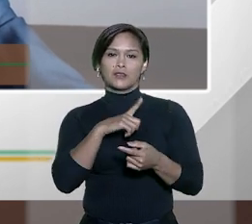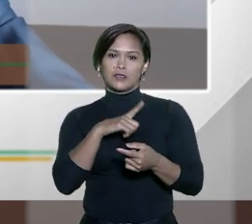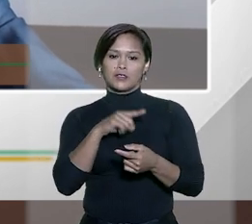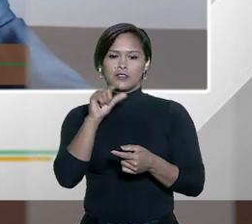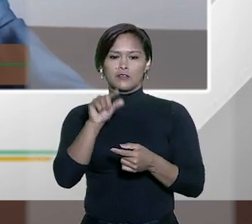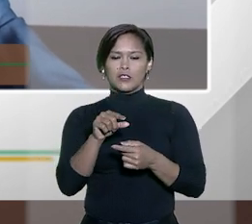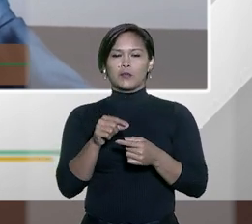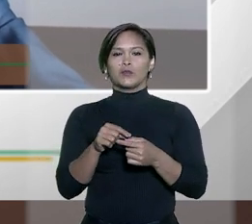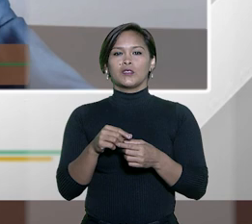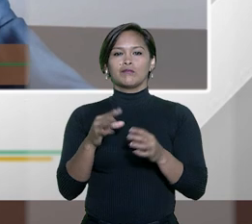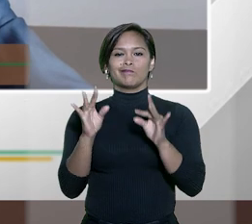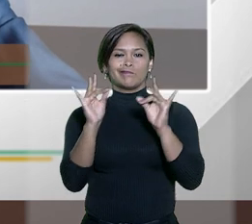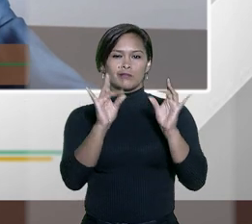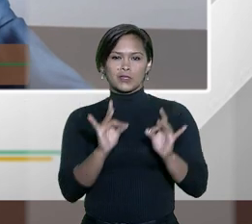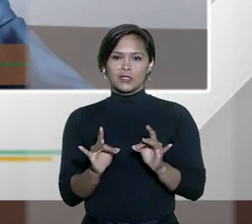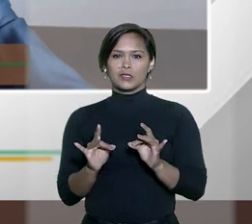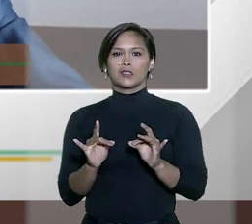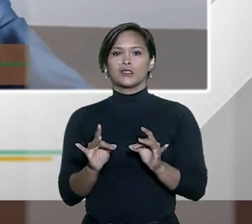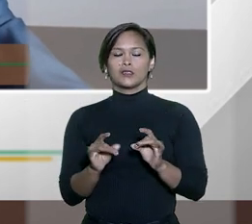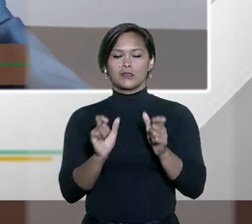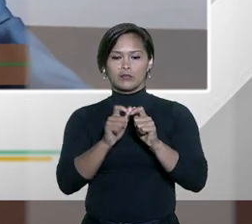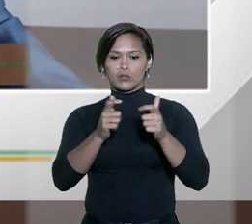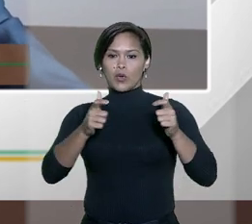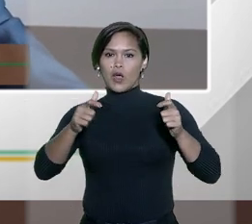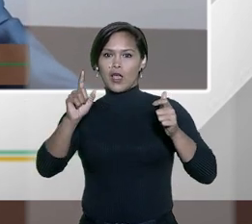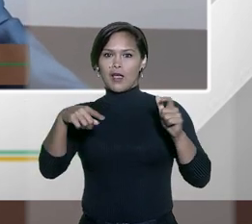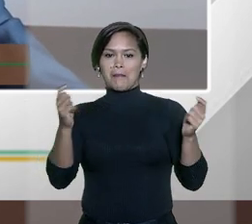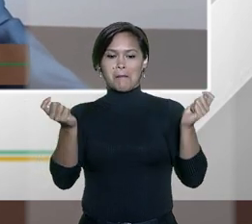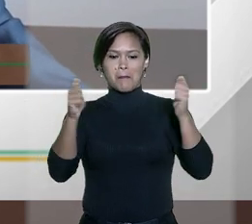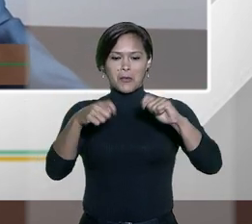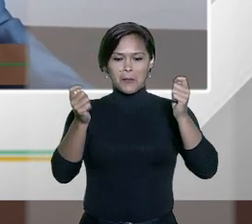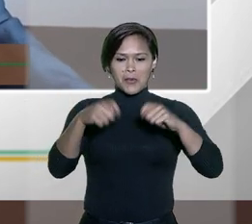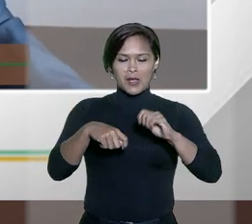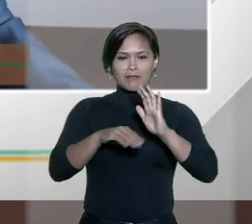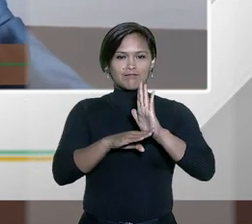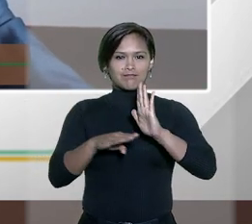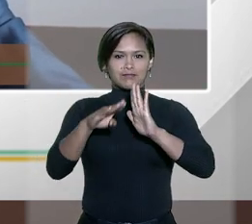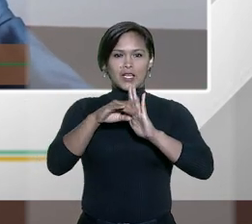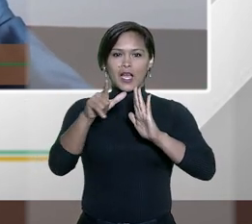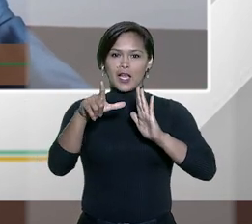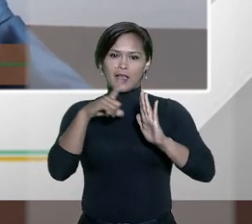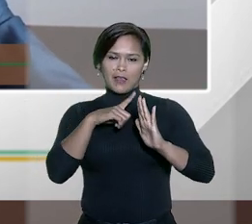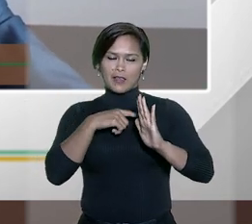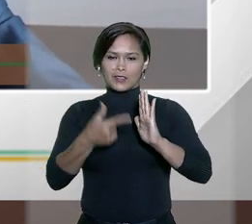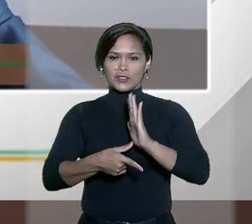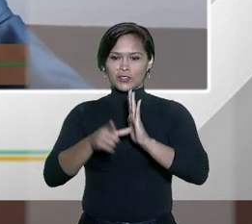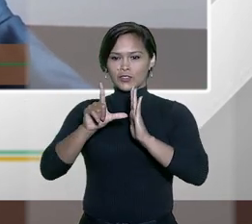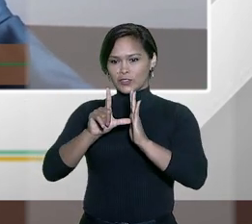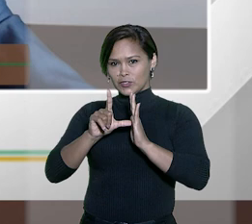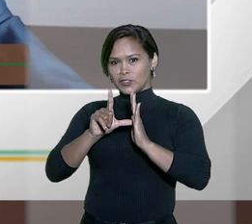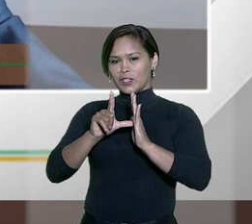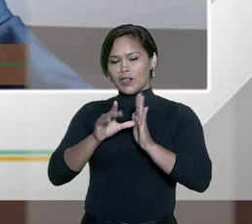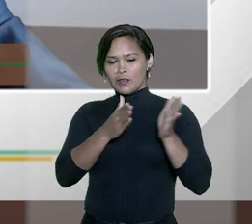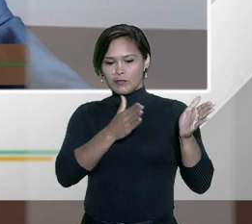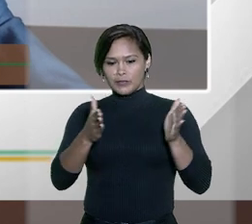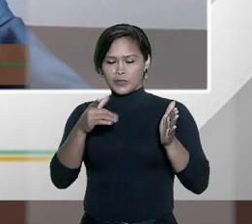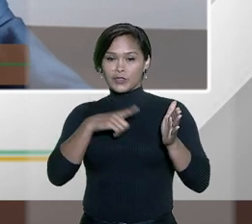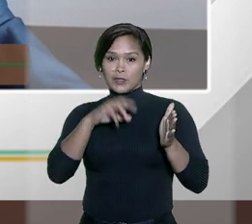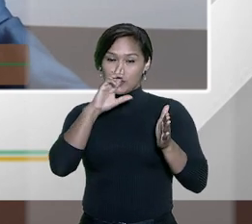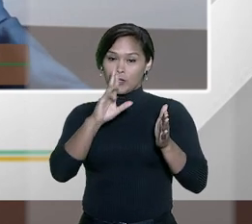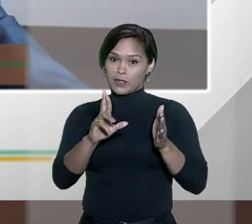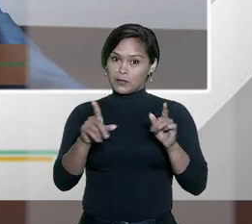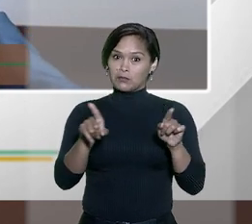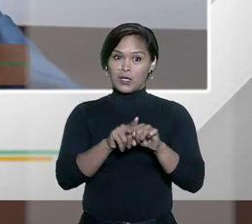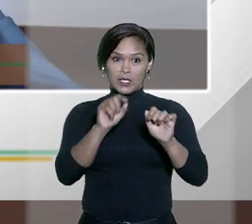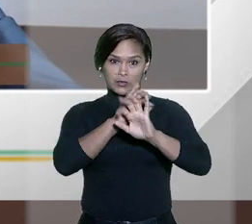tivemos aí uma sensível ampliação dessas possibilidades. Já havia isso, enfim, uma previsão a respeito disso,